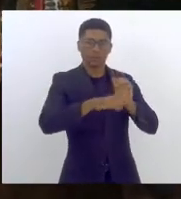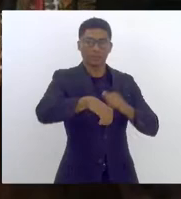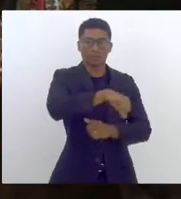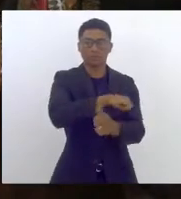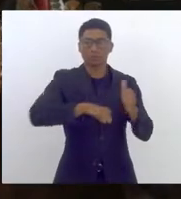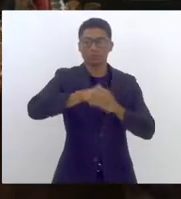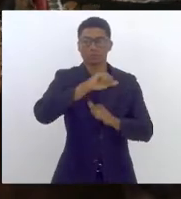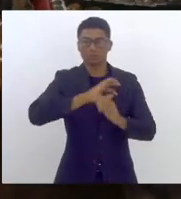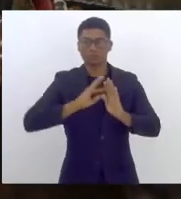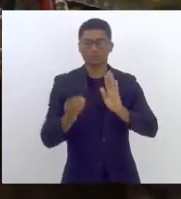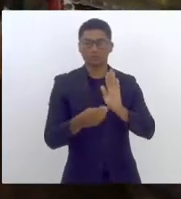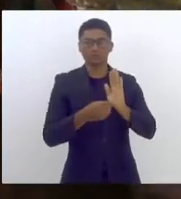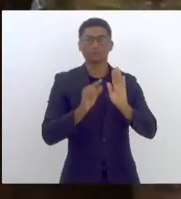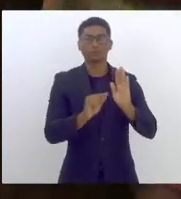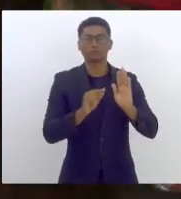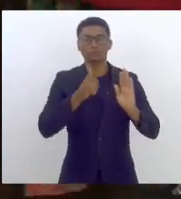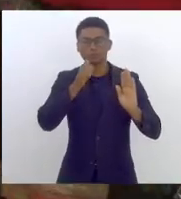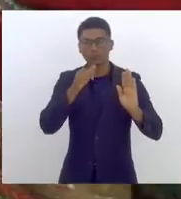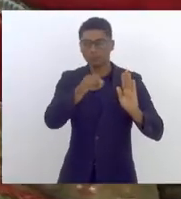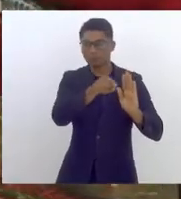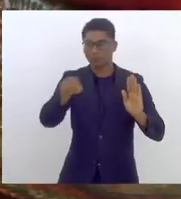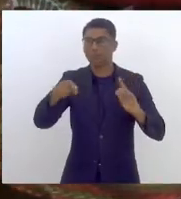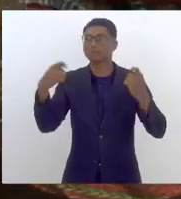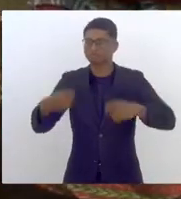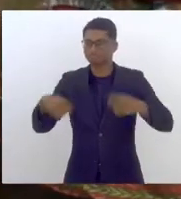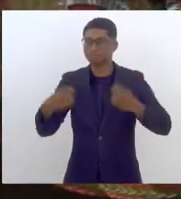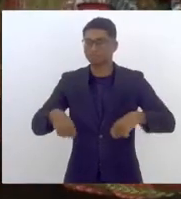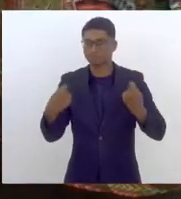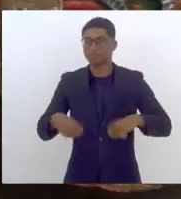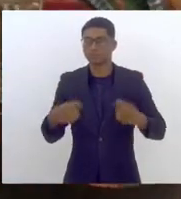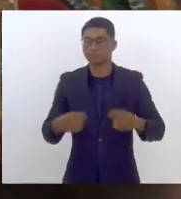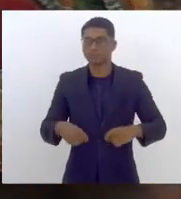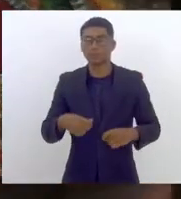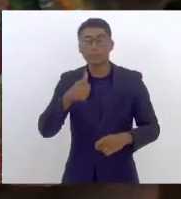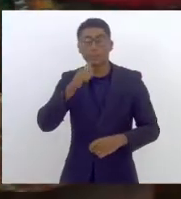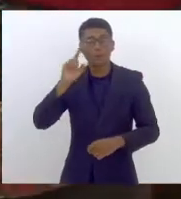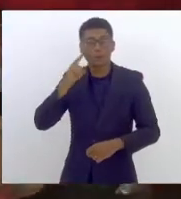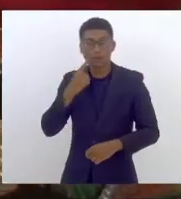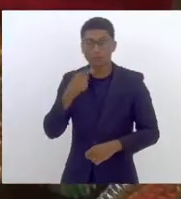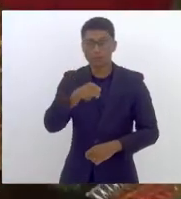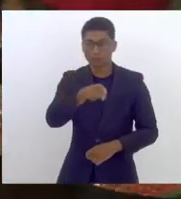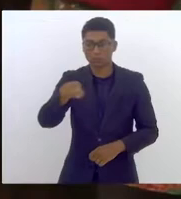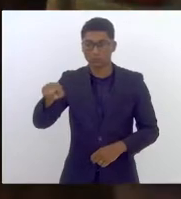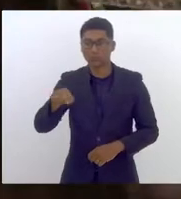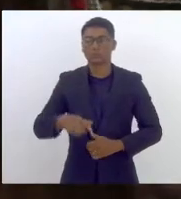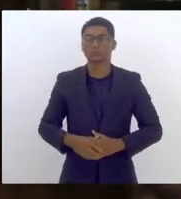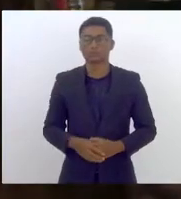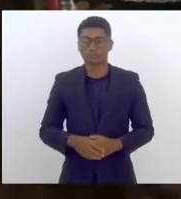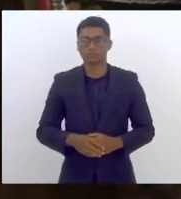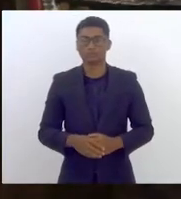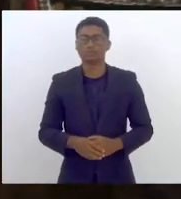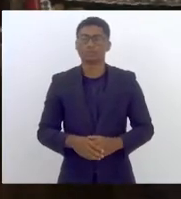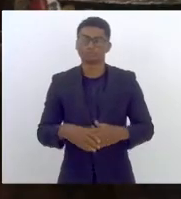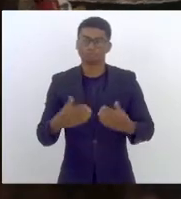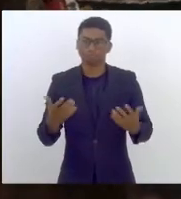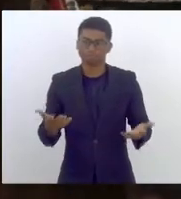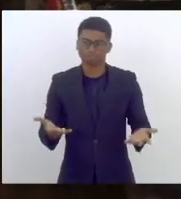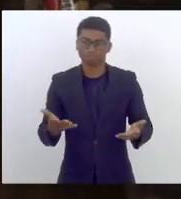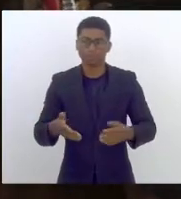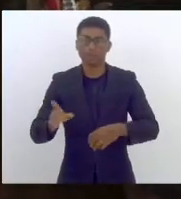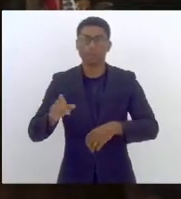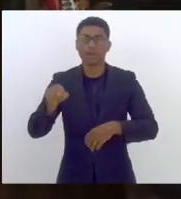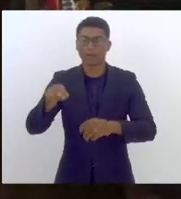essas mulheres sejam atendidas mulheres surdas possam ser atendidas durante